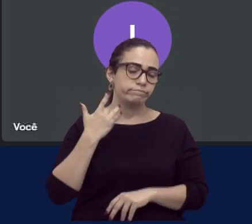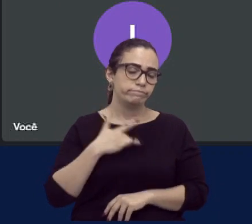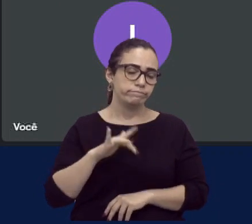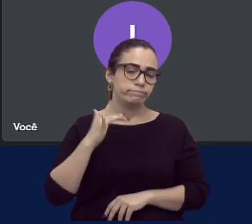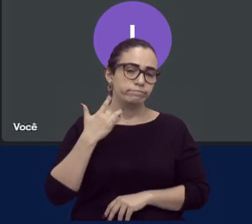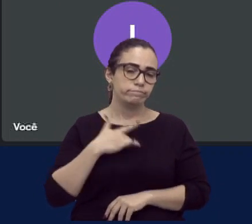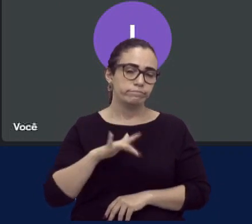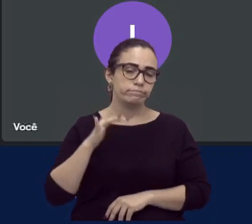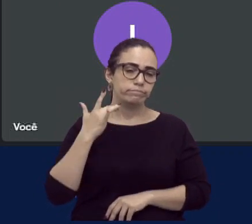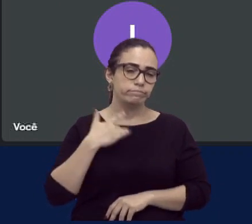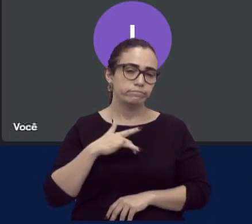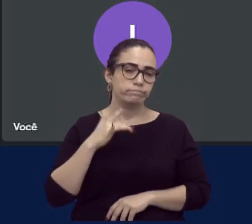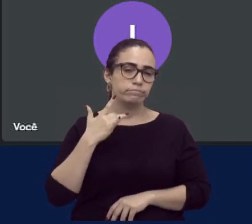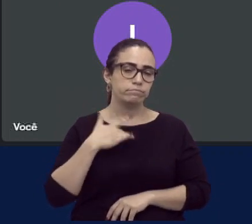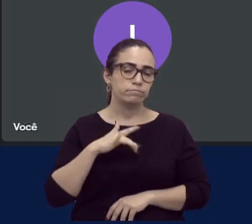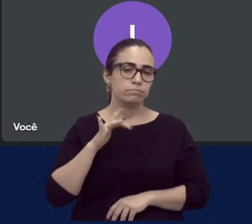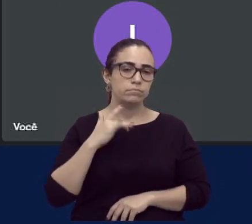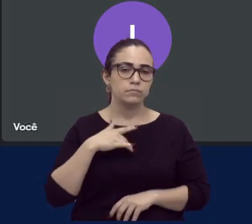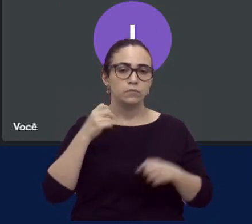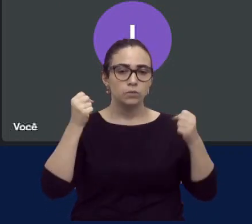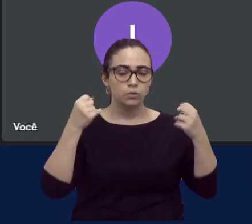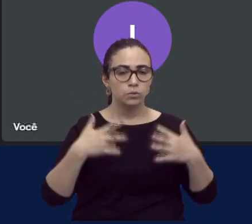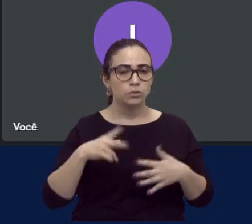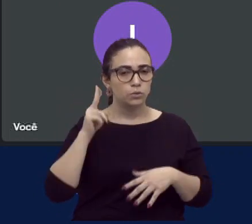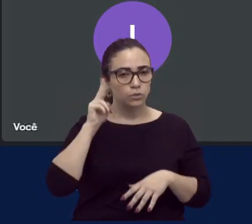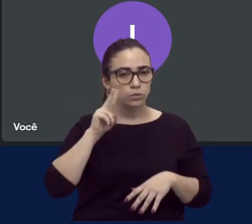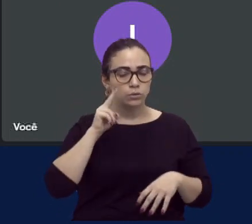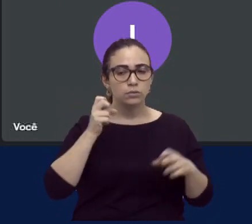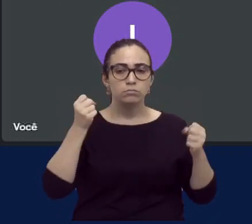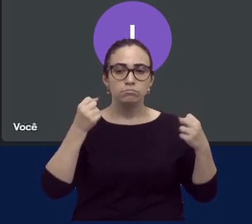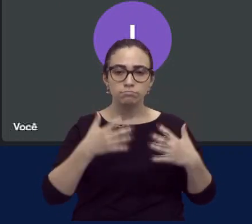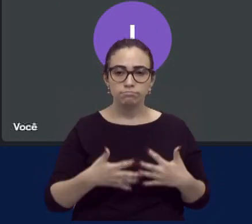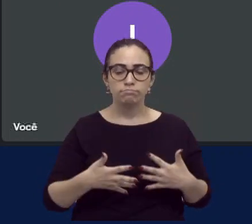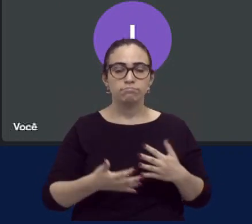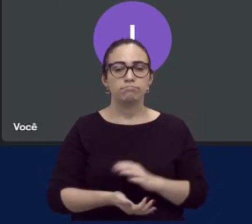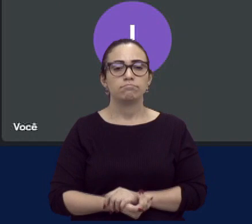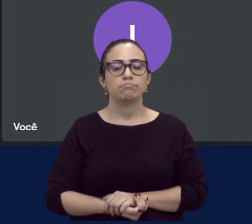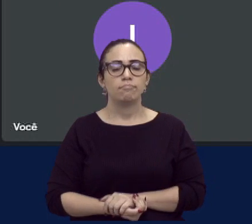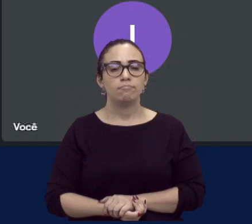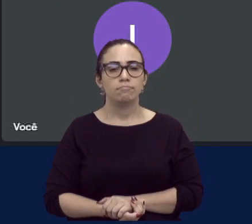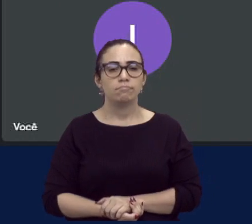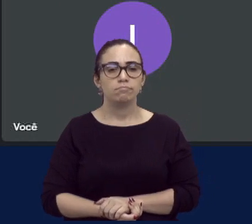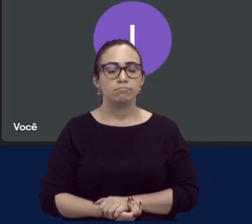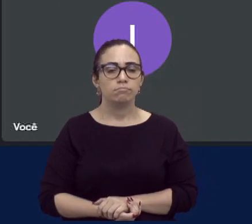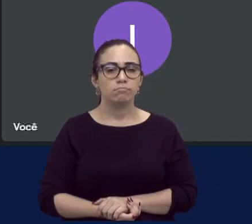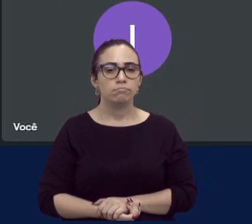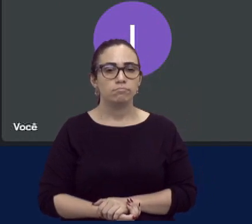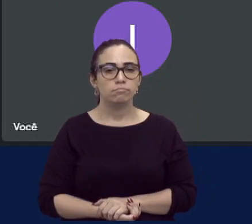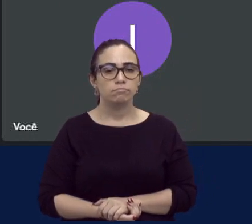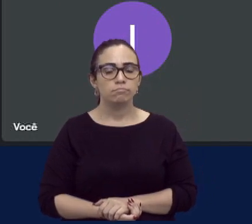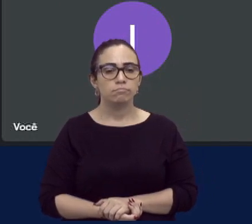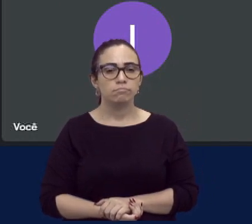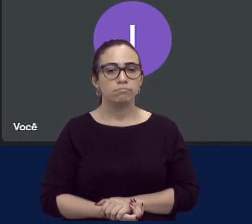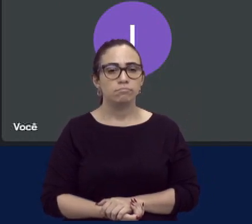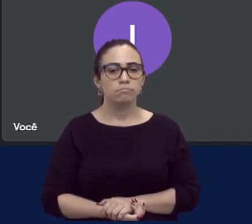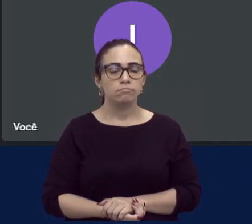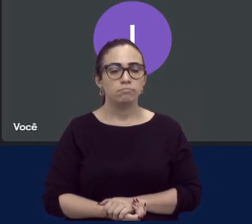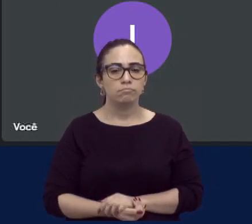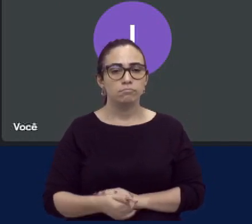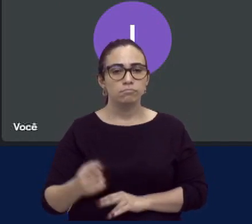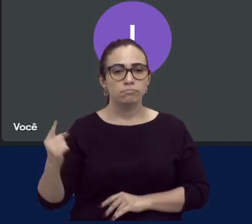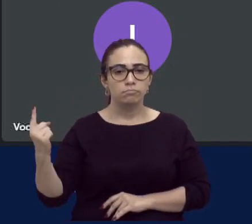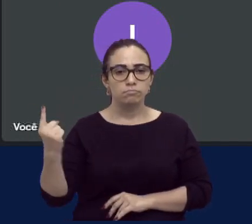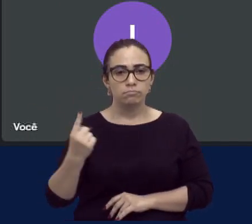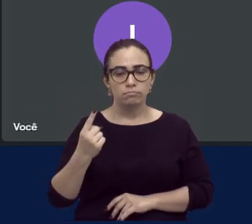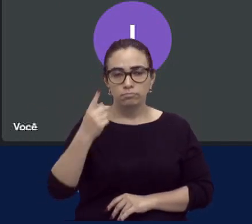Era quando ela contava as histórias dela, e alguma pessoa contava as histórias dela também, a história